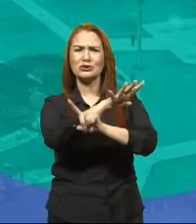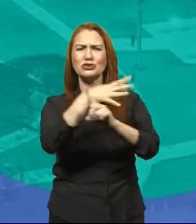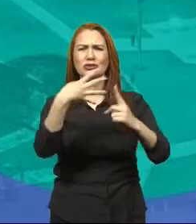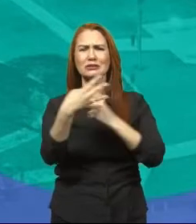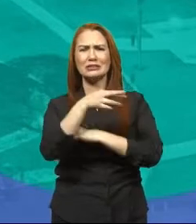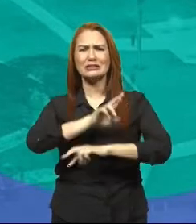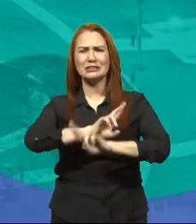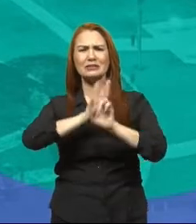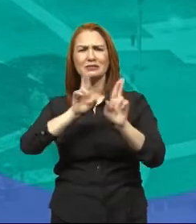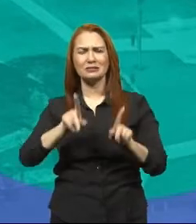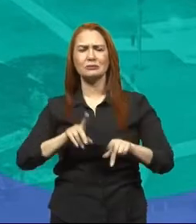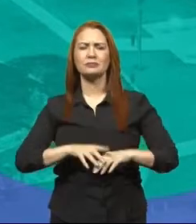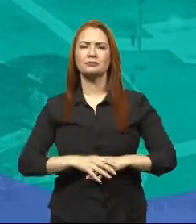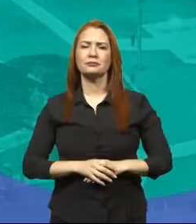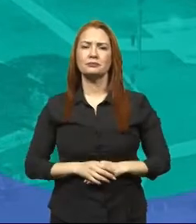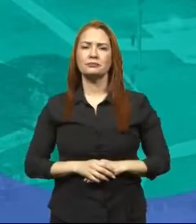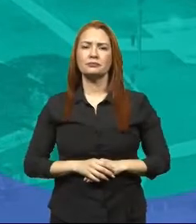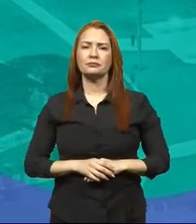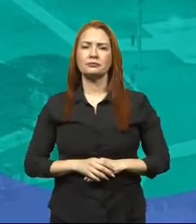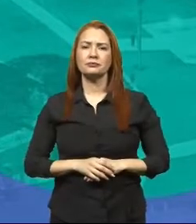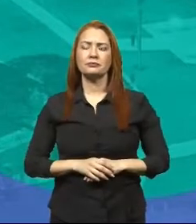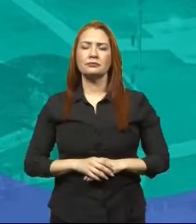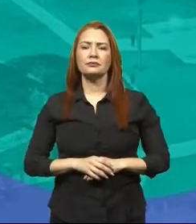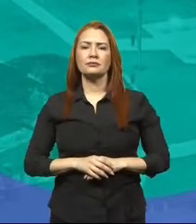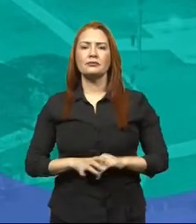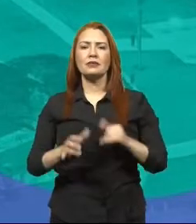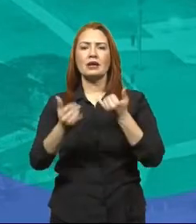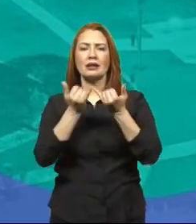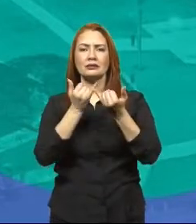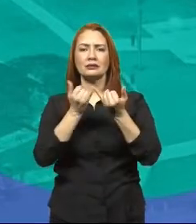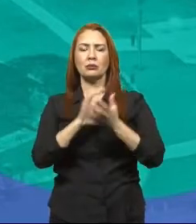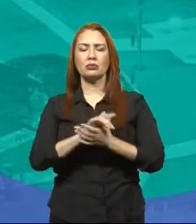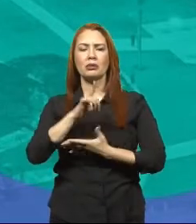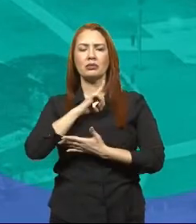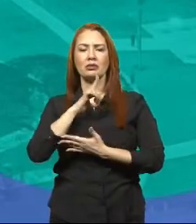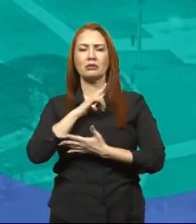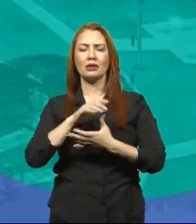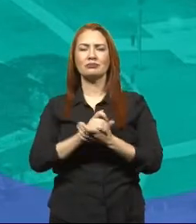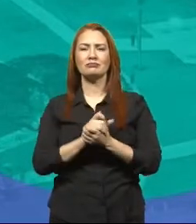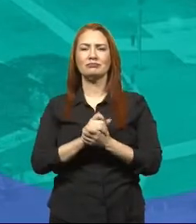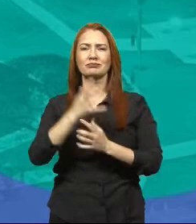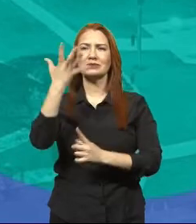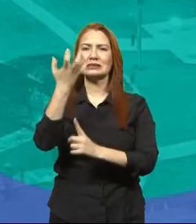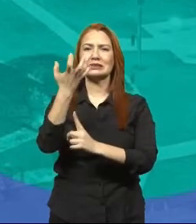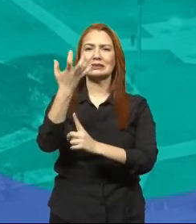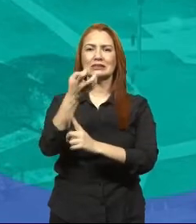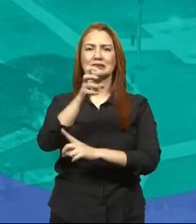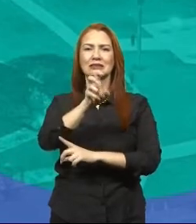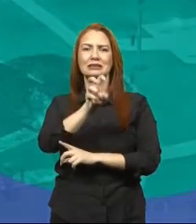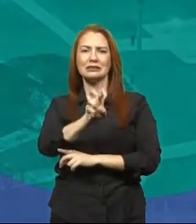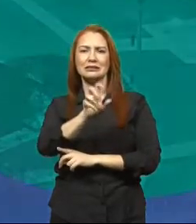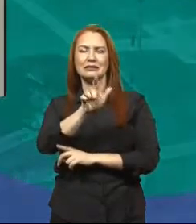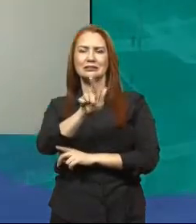no qual, vamos dizer assim, logo que o sinal sai da antena, ele já entra numa rede